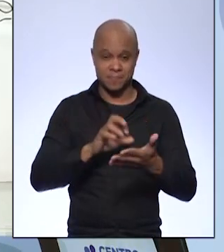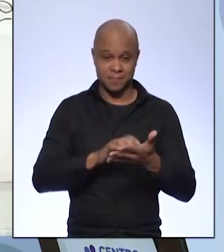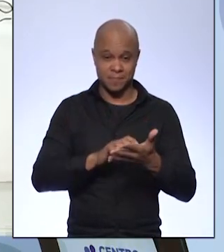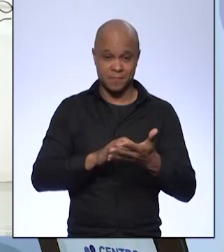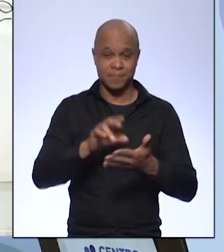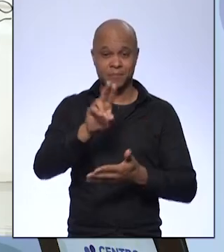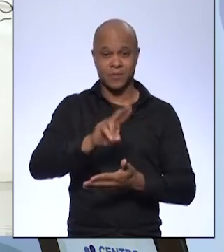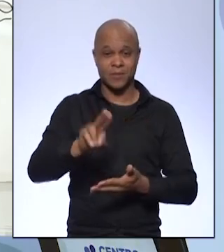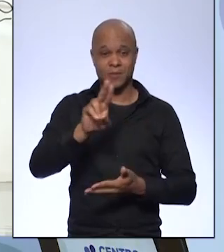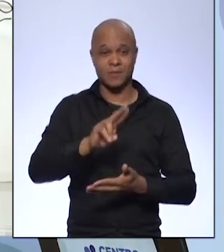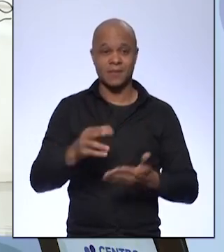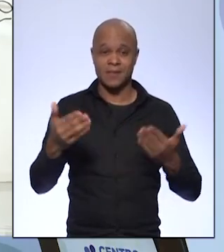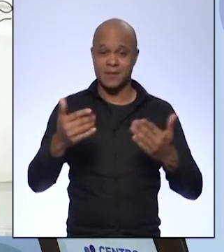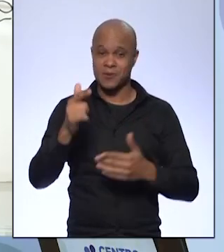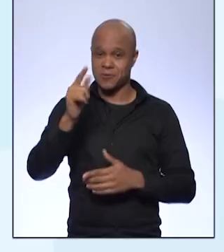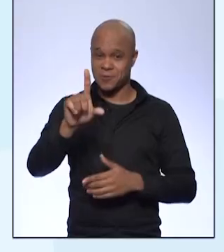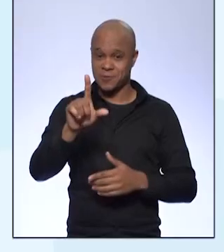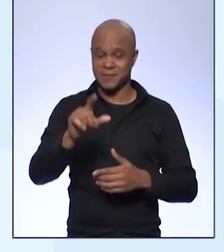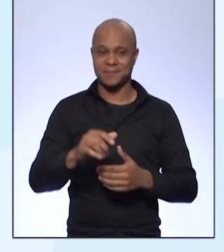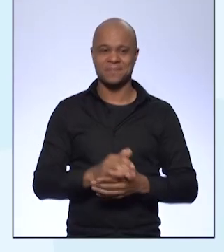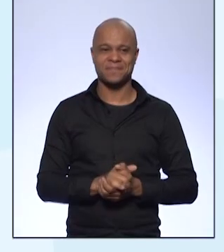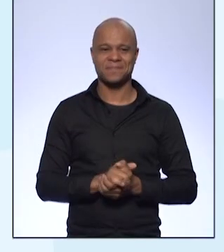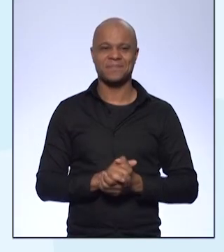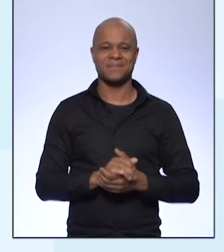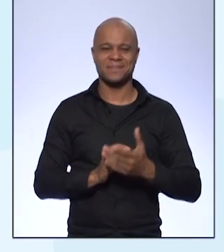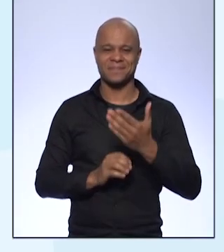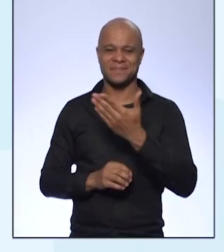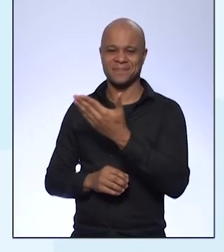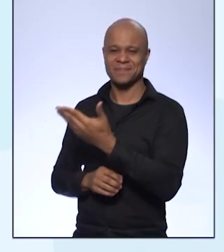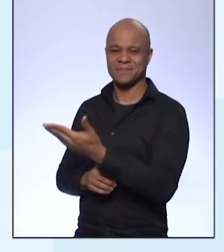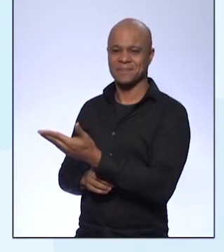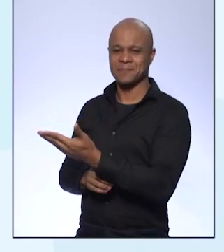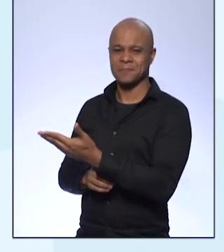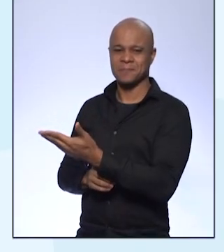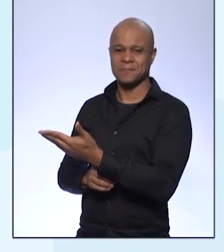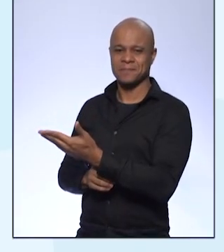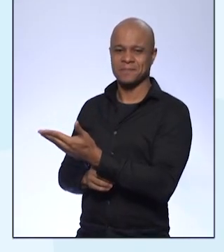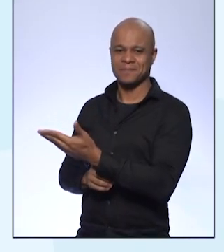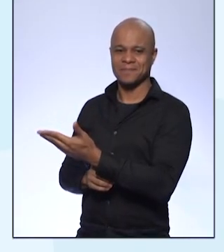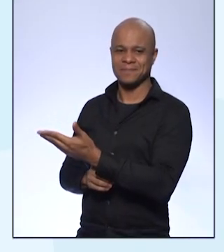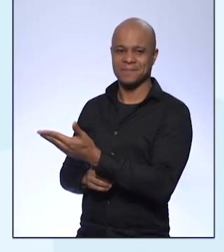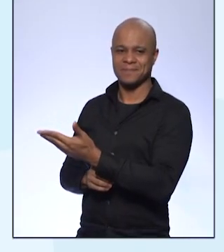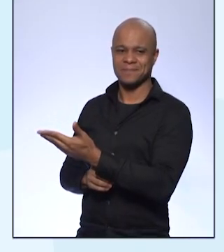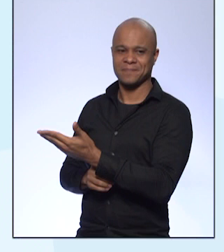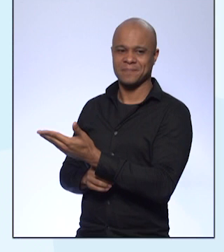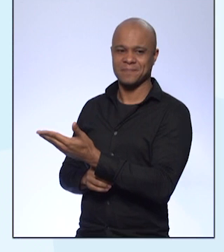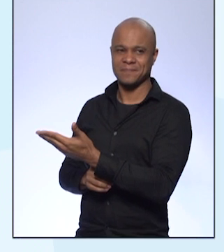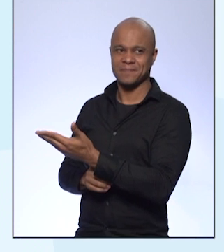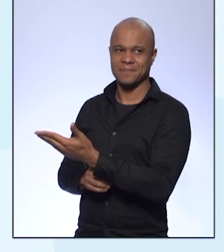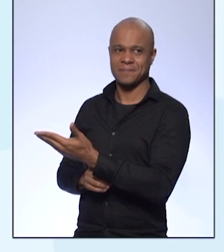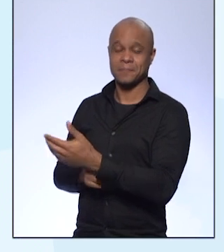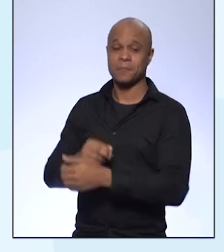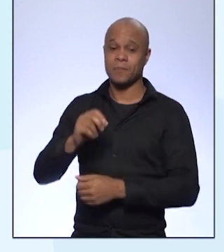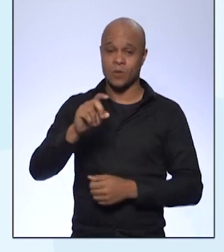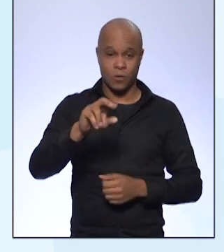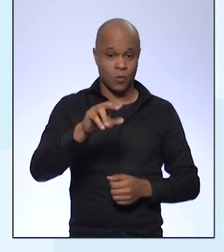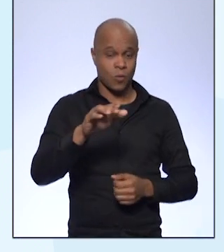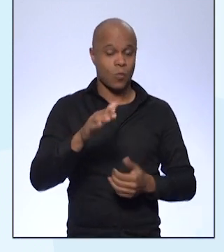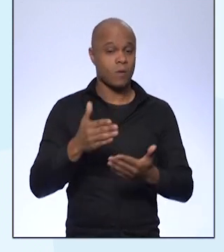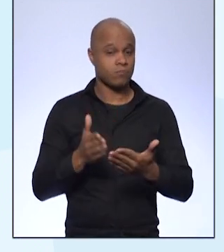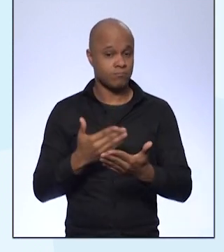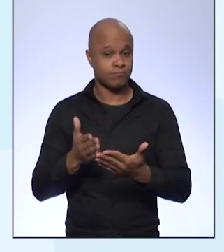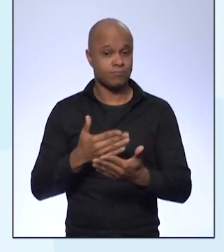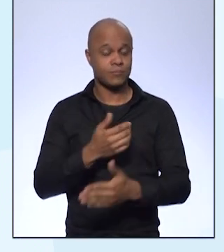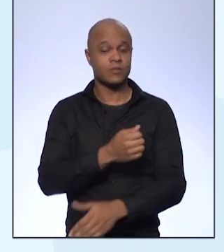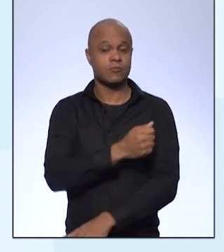lá. Atividade 3. A atividade 3 também é do caderno do aluno.